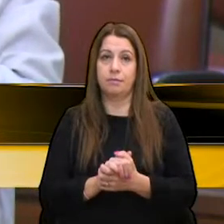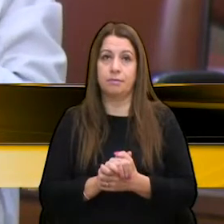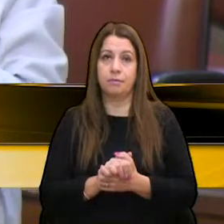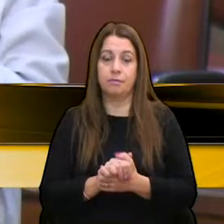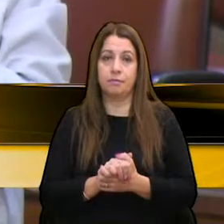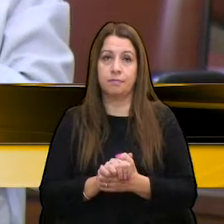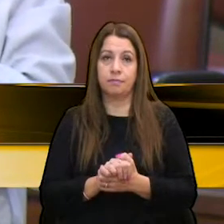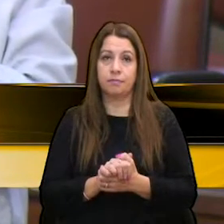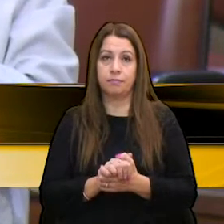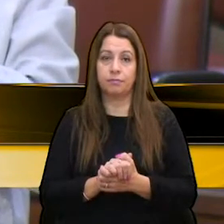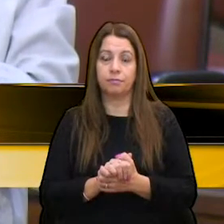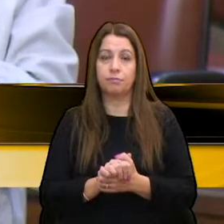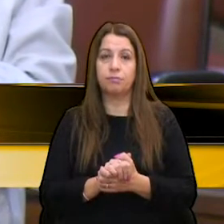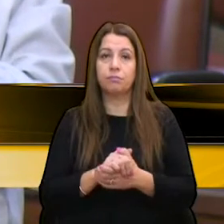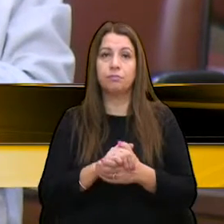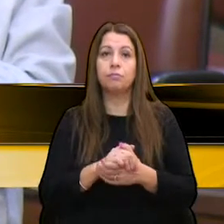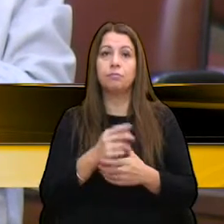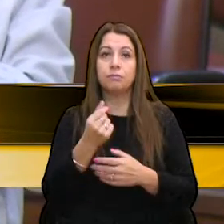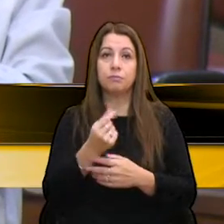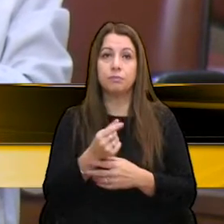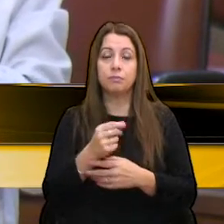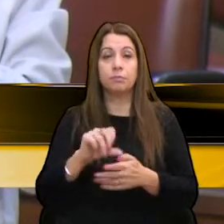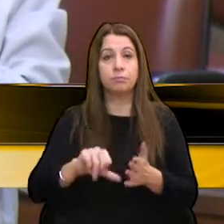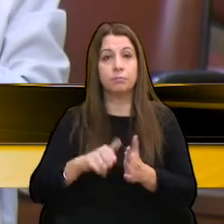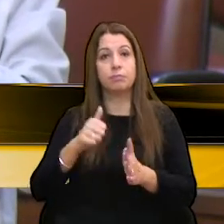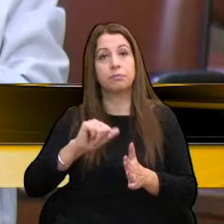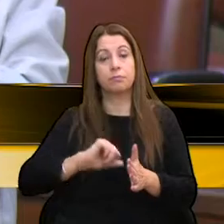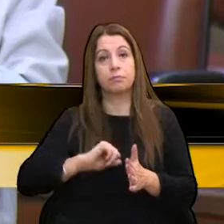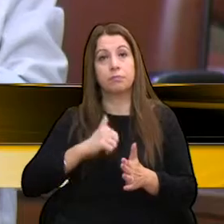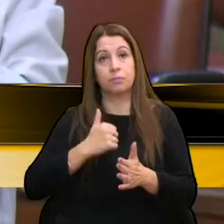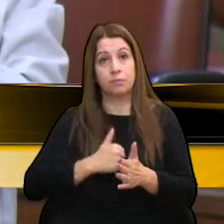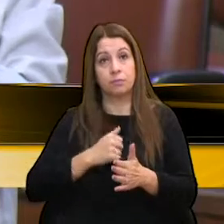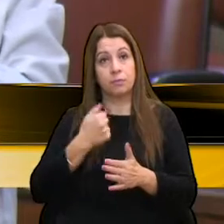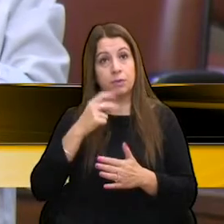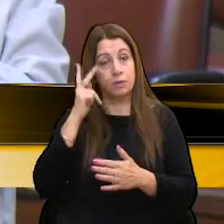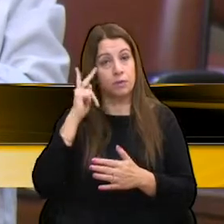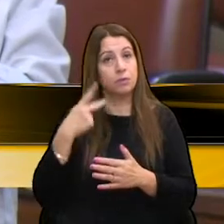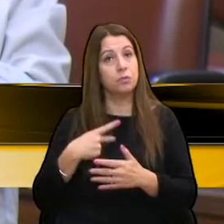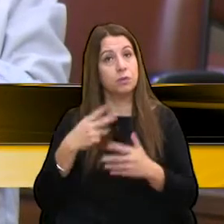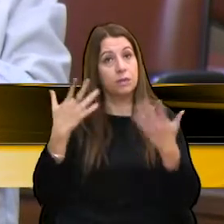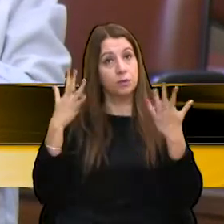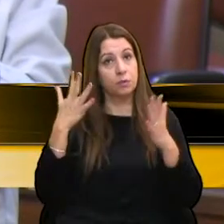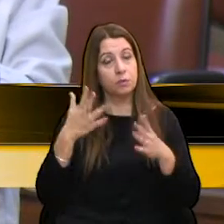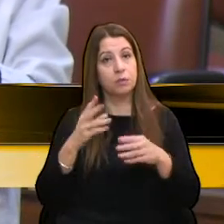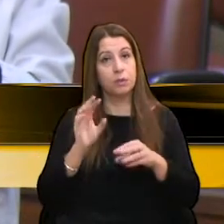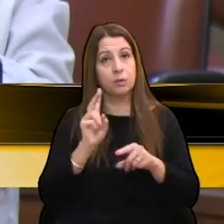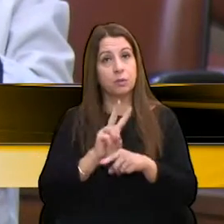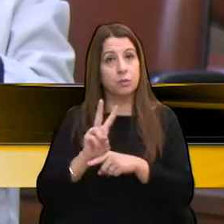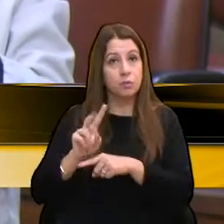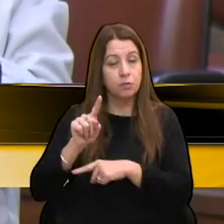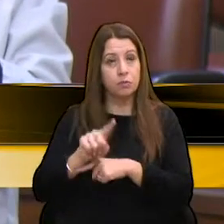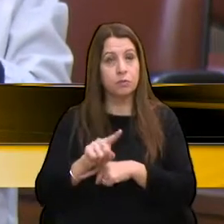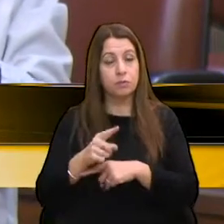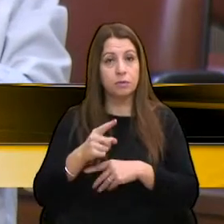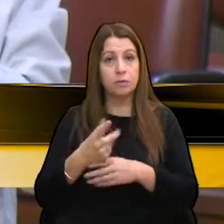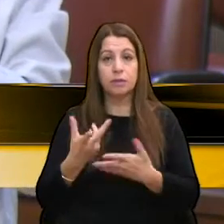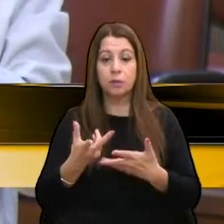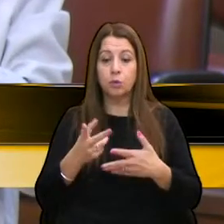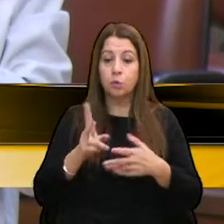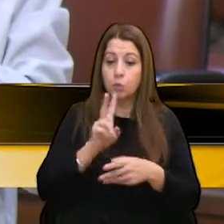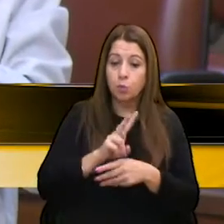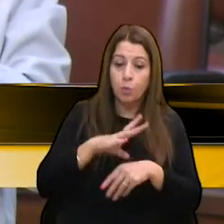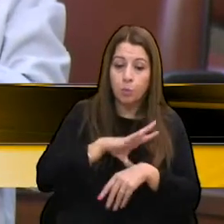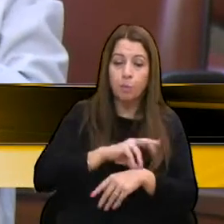recurso dentro desse calçado. Então, a primeira atitude que deve ser reconhecida e louvada é o capricho, a doação,